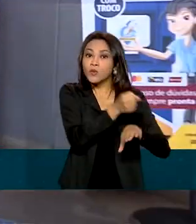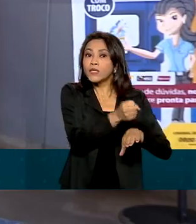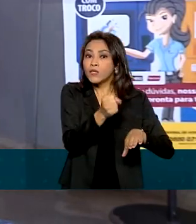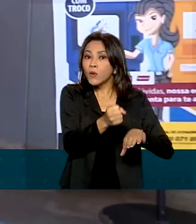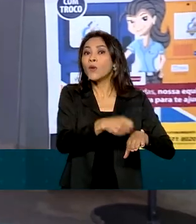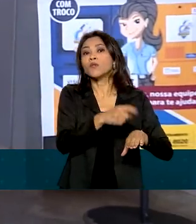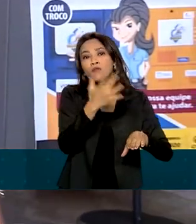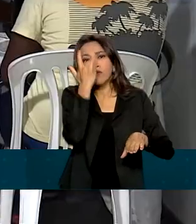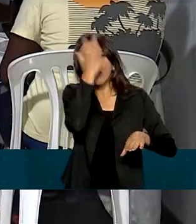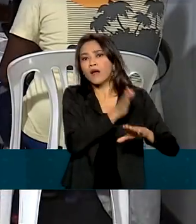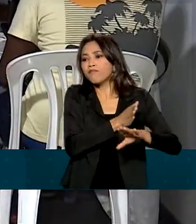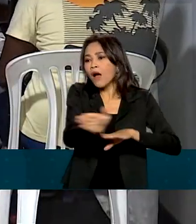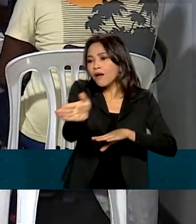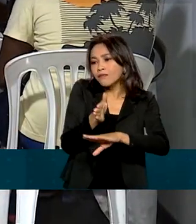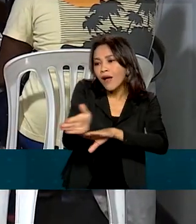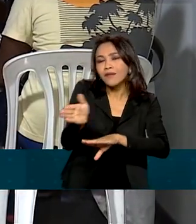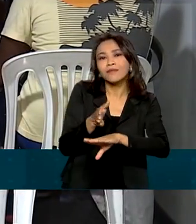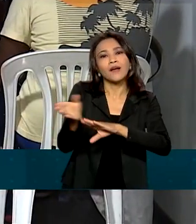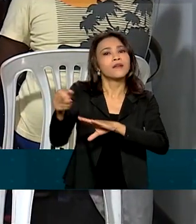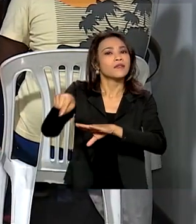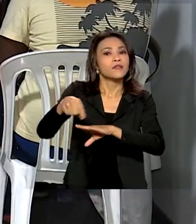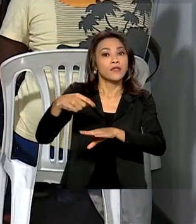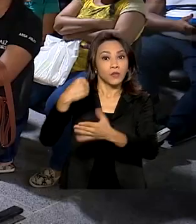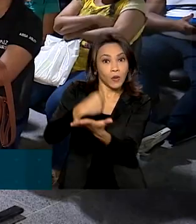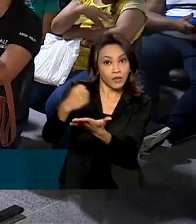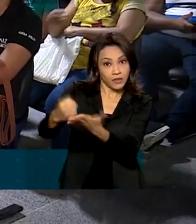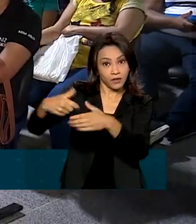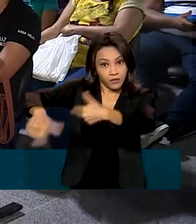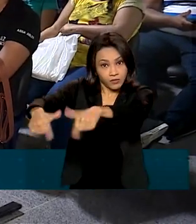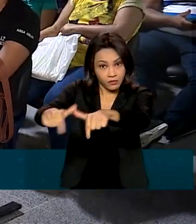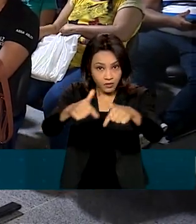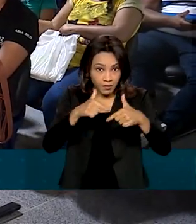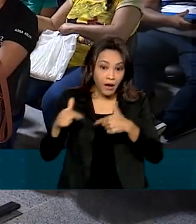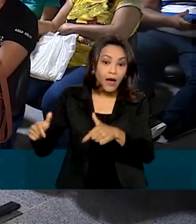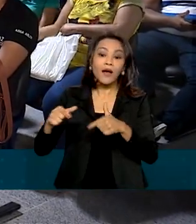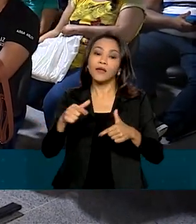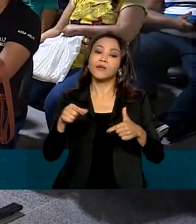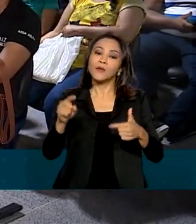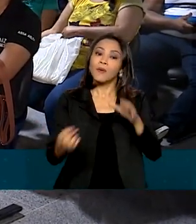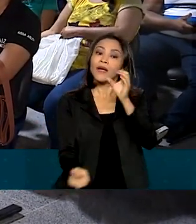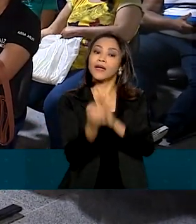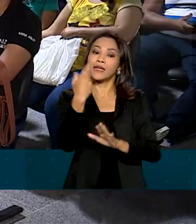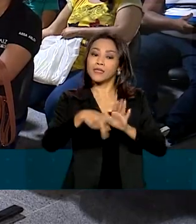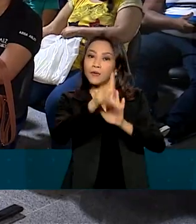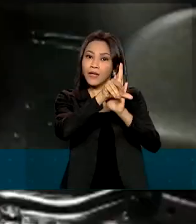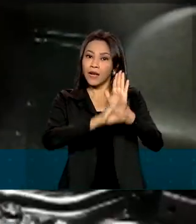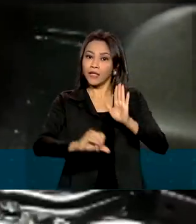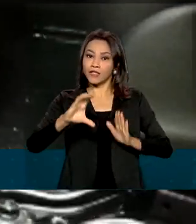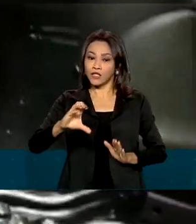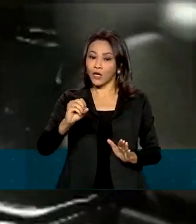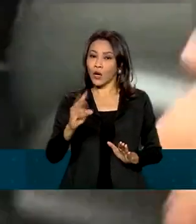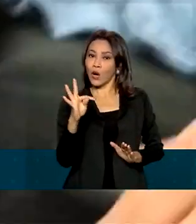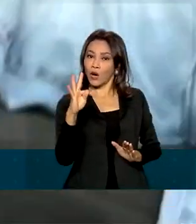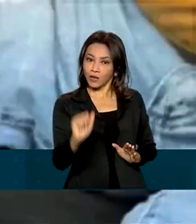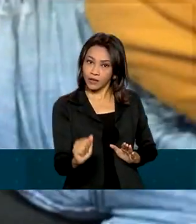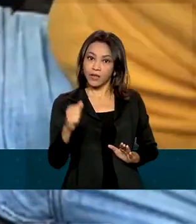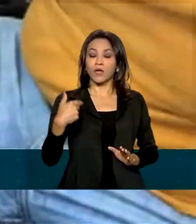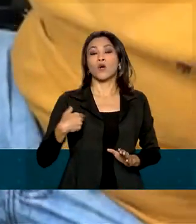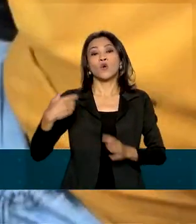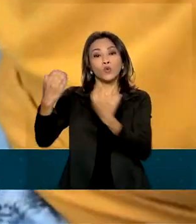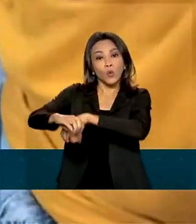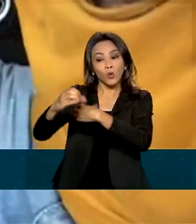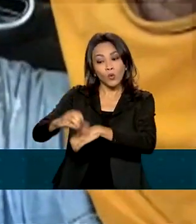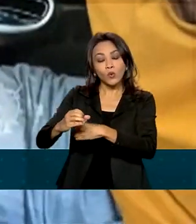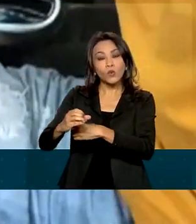dessa população ao mercado de trabalho com a criação da Lei de Cotas. Os concursos públicos passaram a reservar